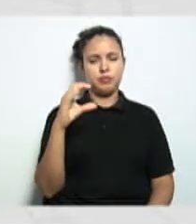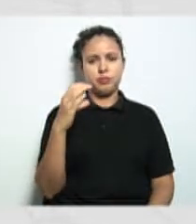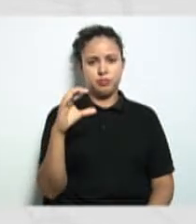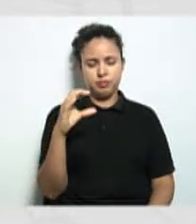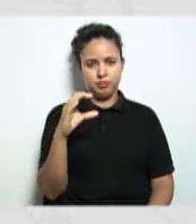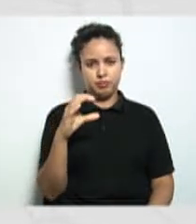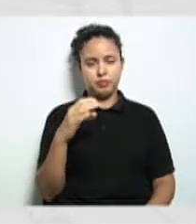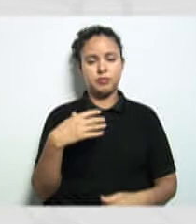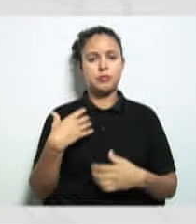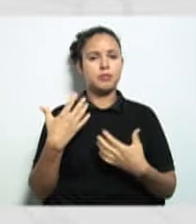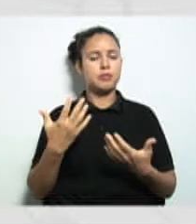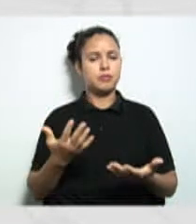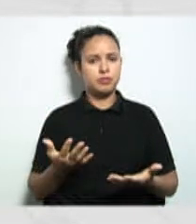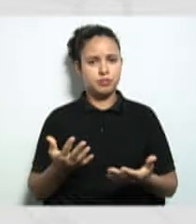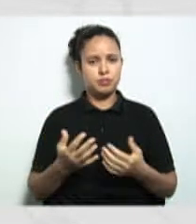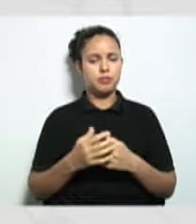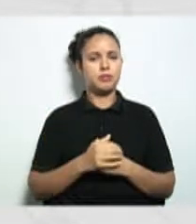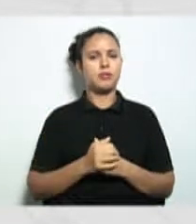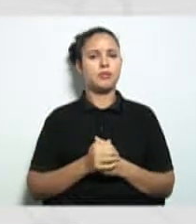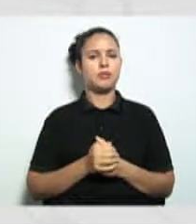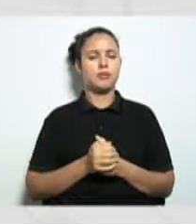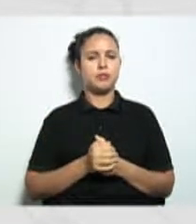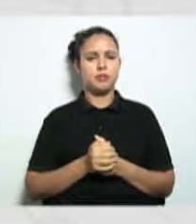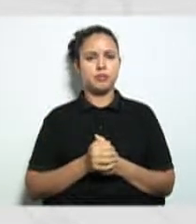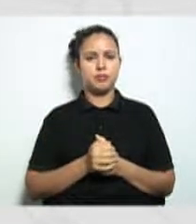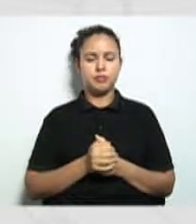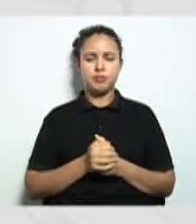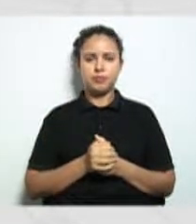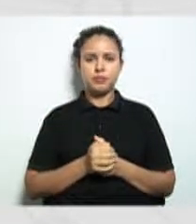Gênero de comunicação científica, então, professora.